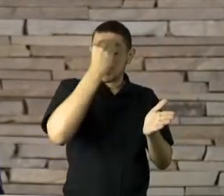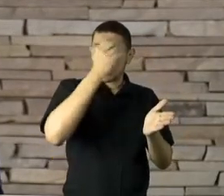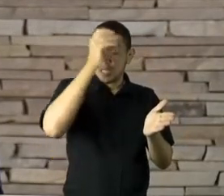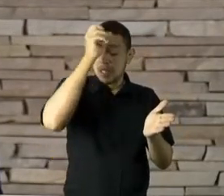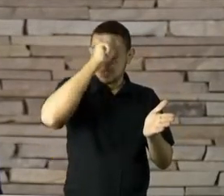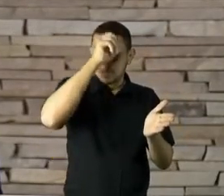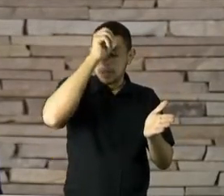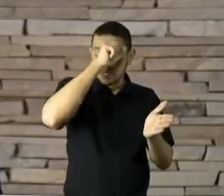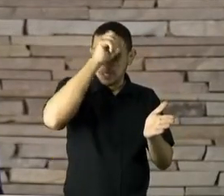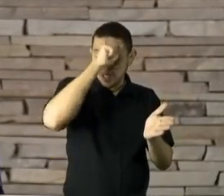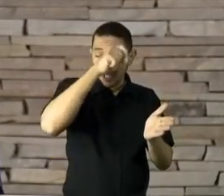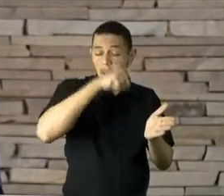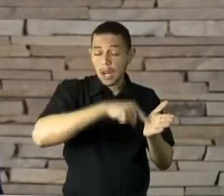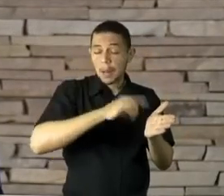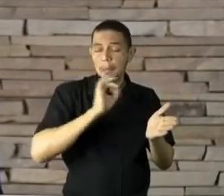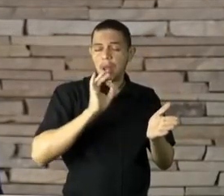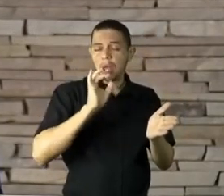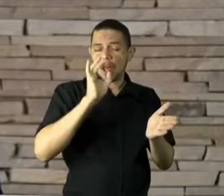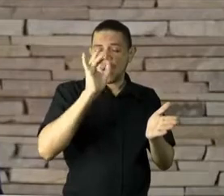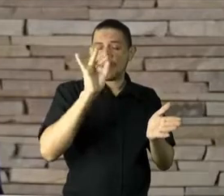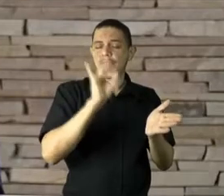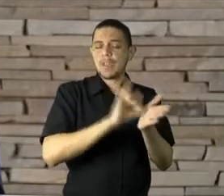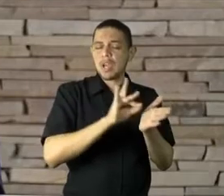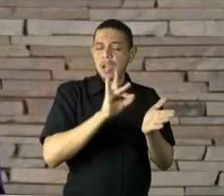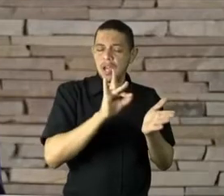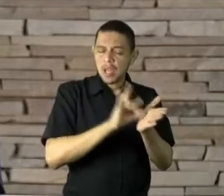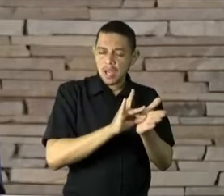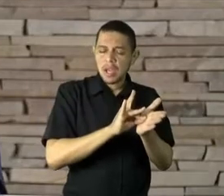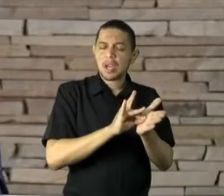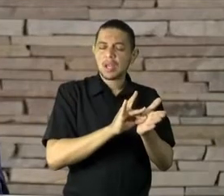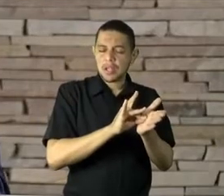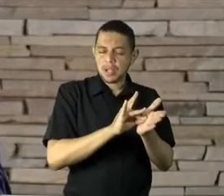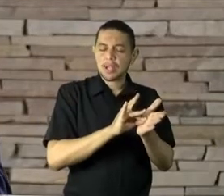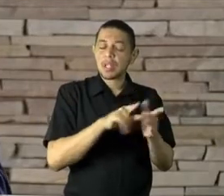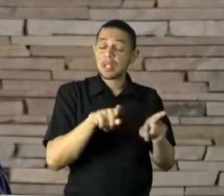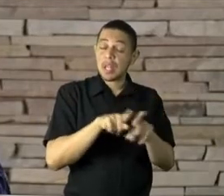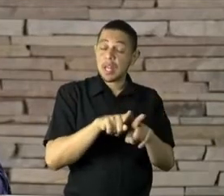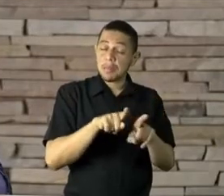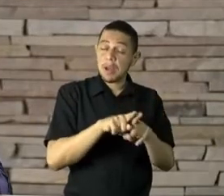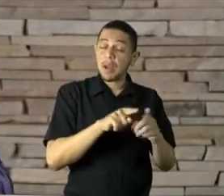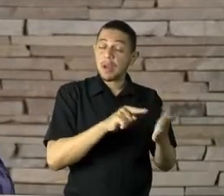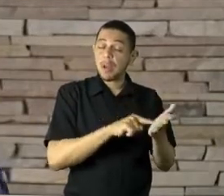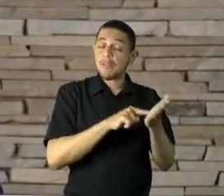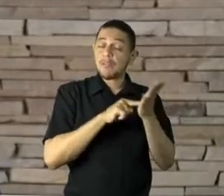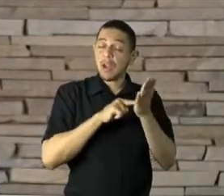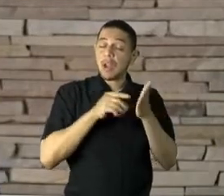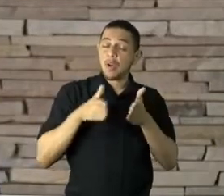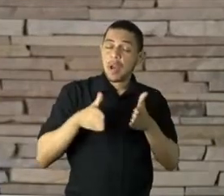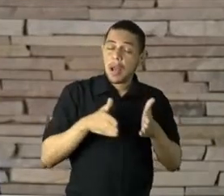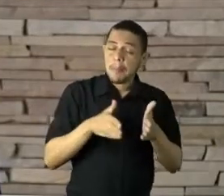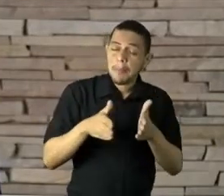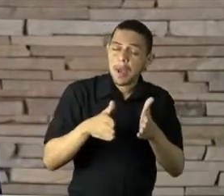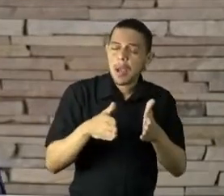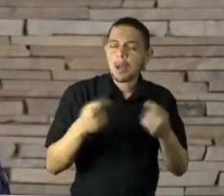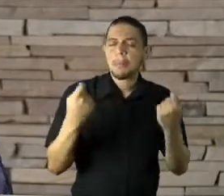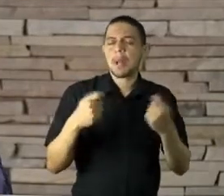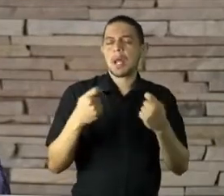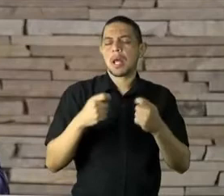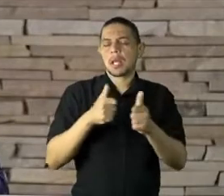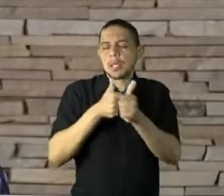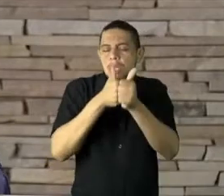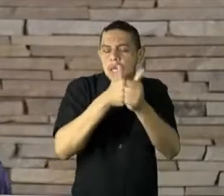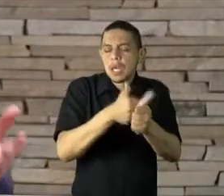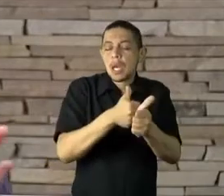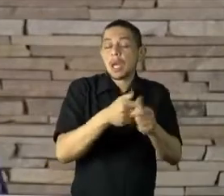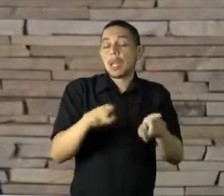ensinamentos preciosos verdadeiros ela nos revela o caminho que devemos seguir a